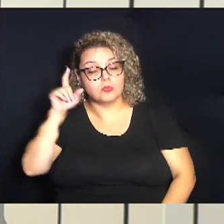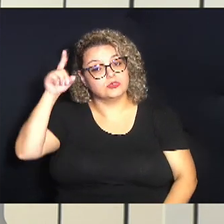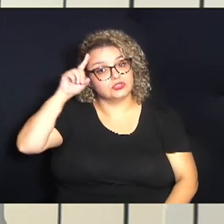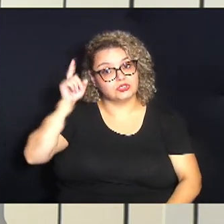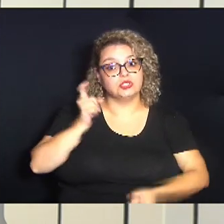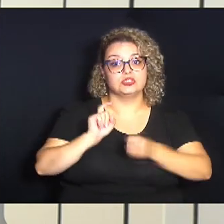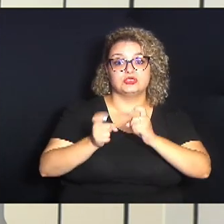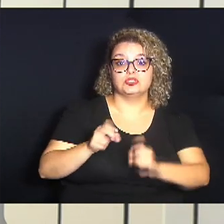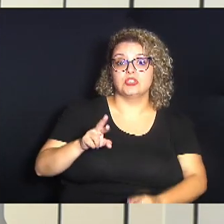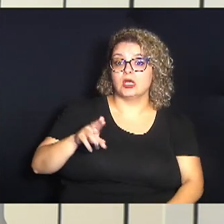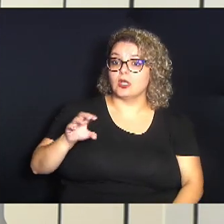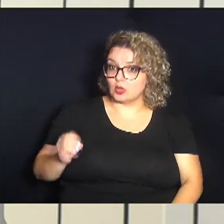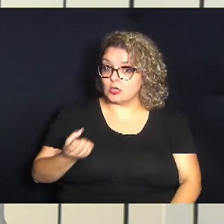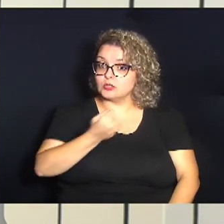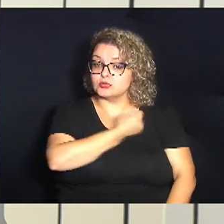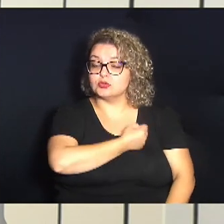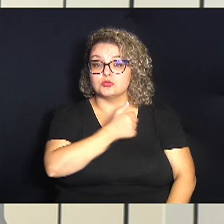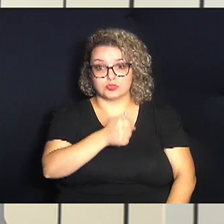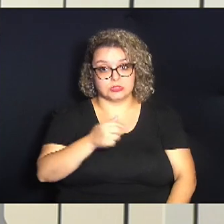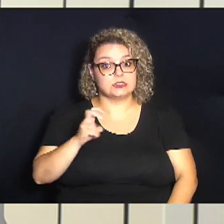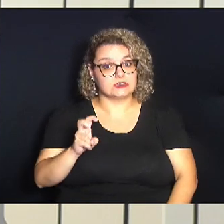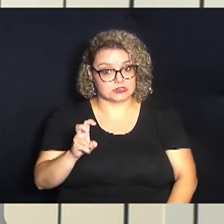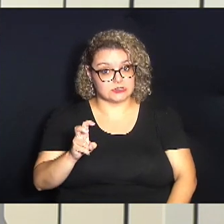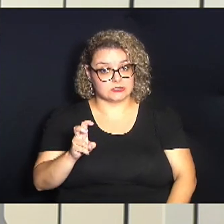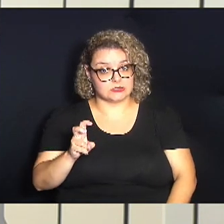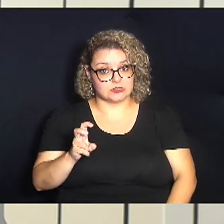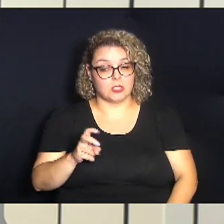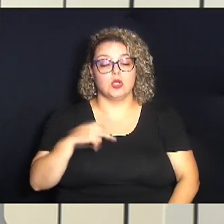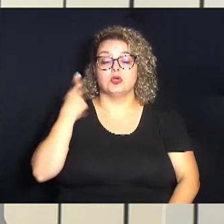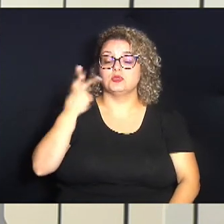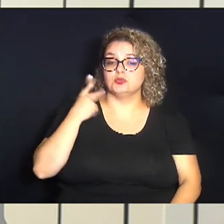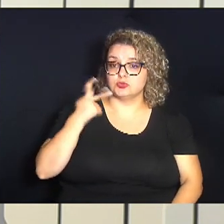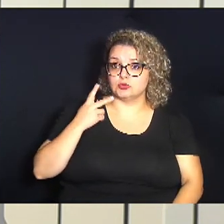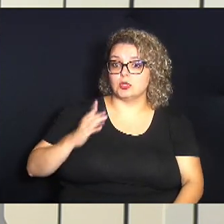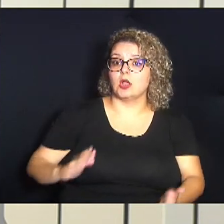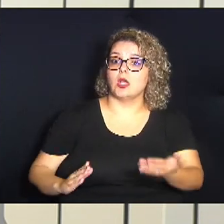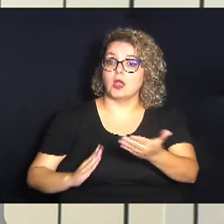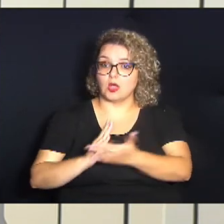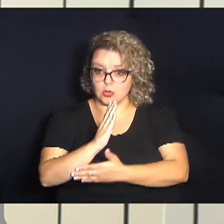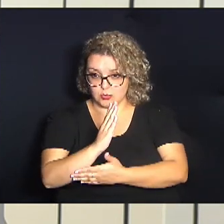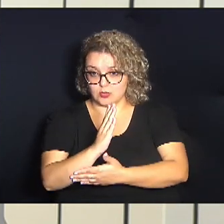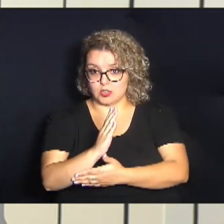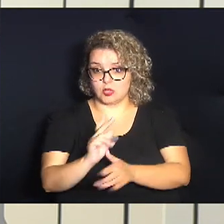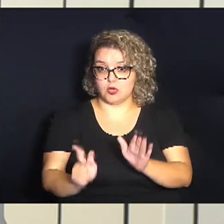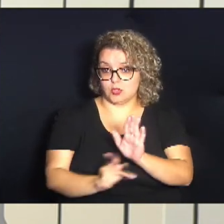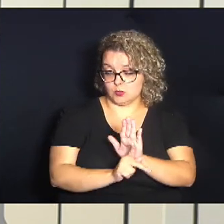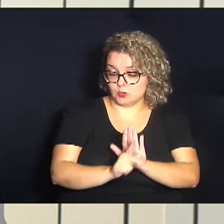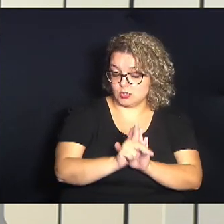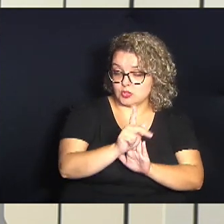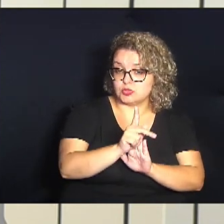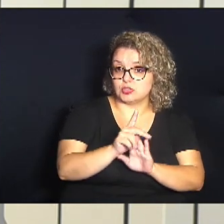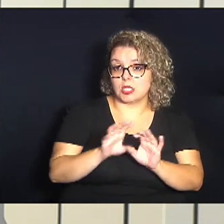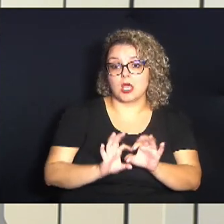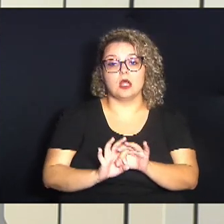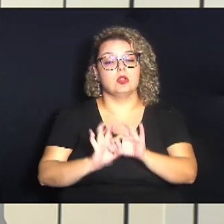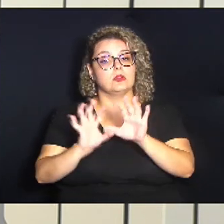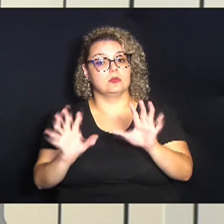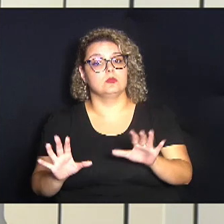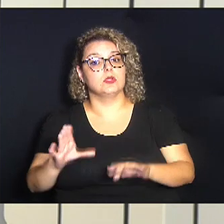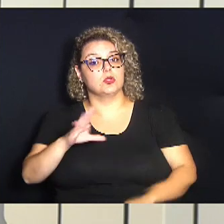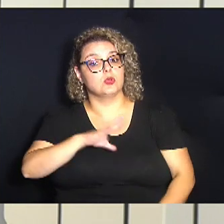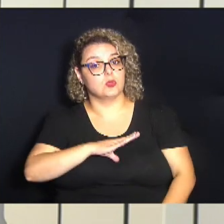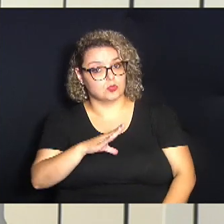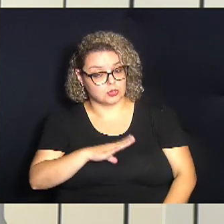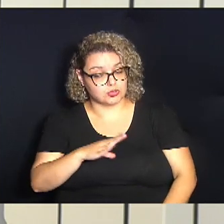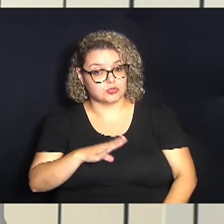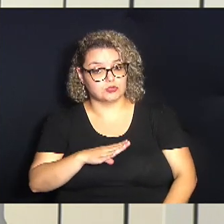reunião ordinária, a de número 75, e os vereadores aprovaram o projeto que autoriza o município